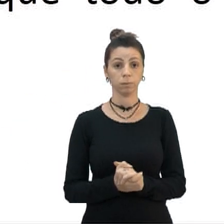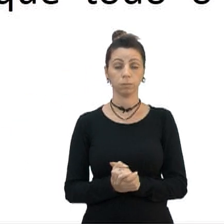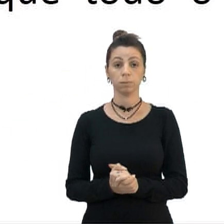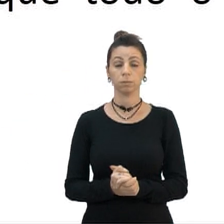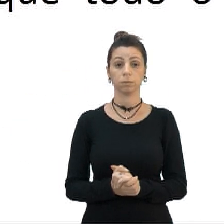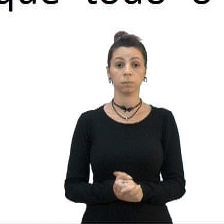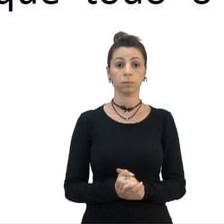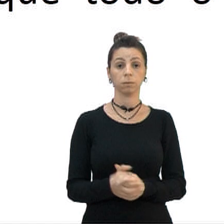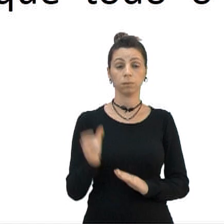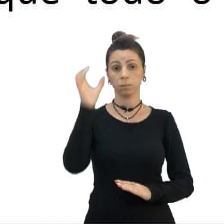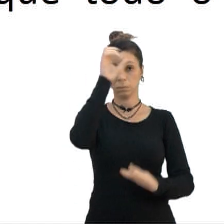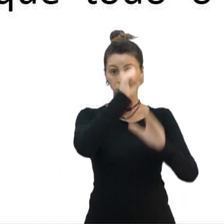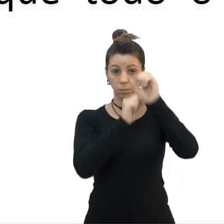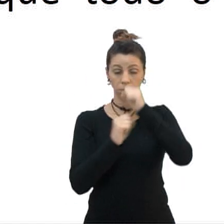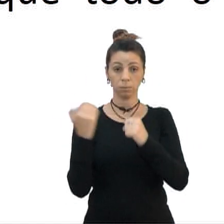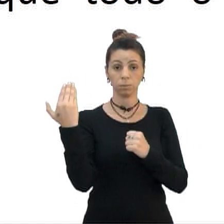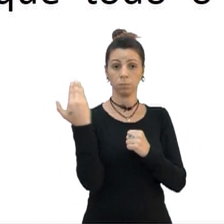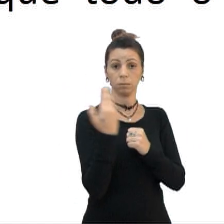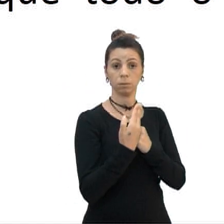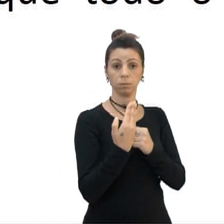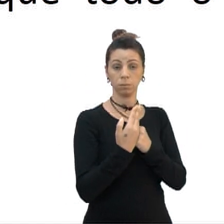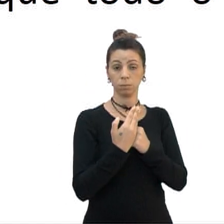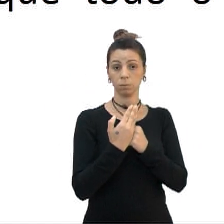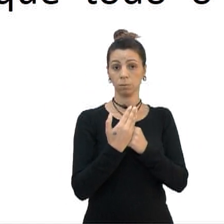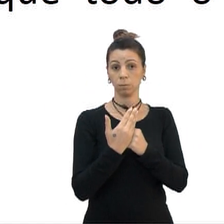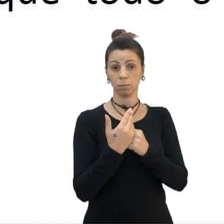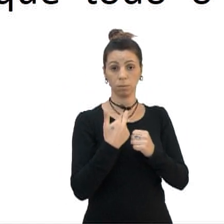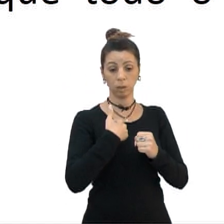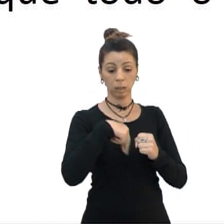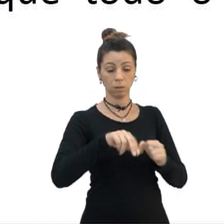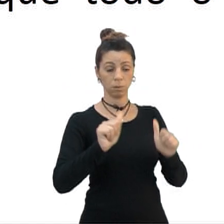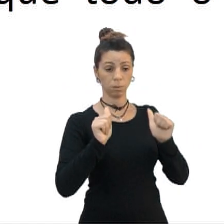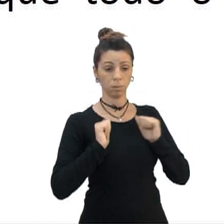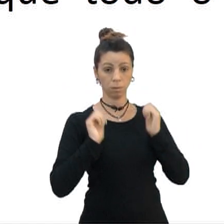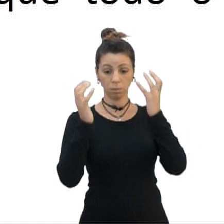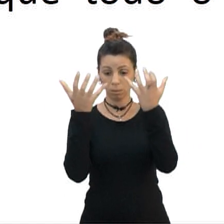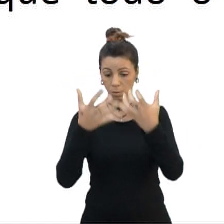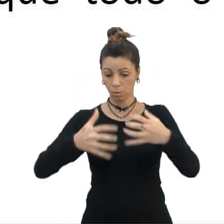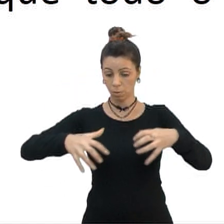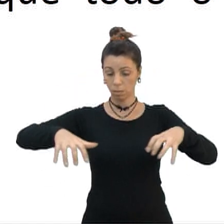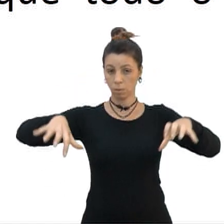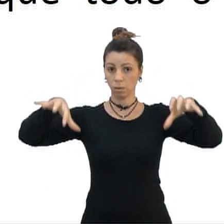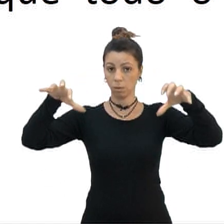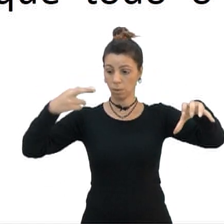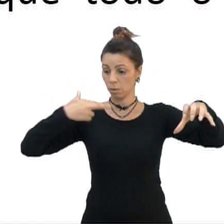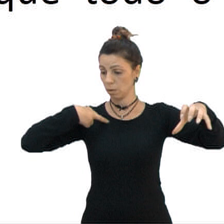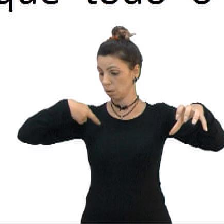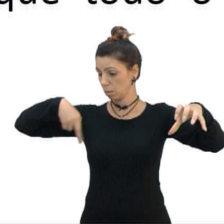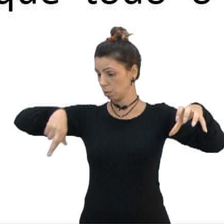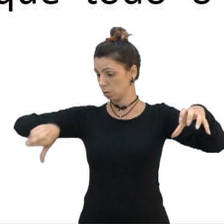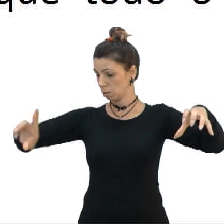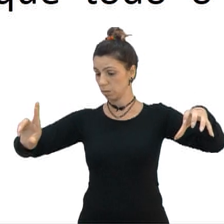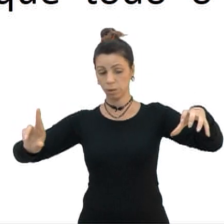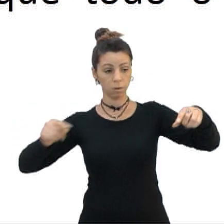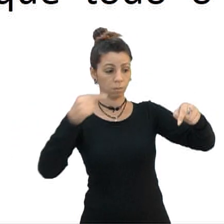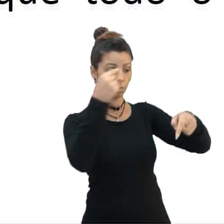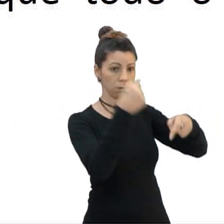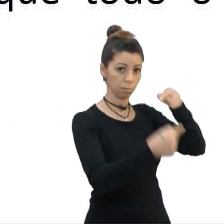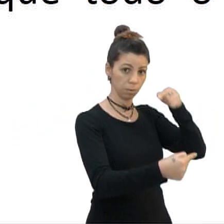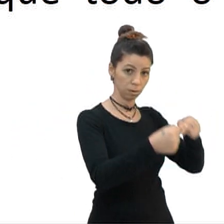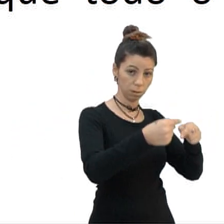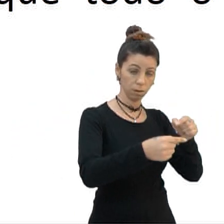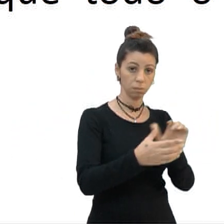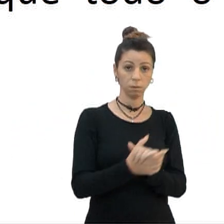aprendemos que o Estado laico, além de ser a separação da religião nos assuntos políticos, é